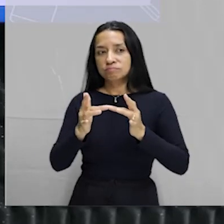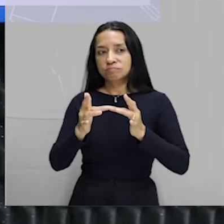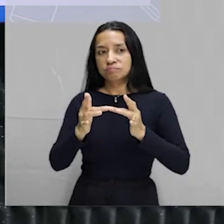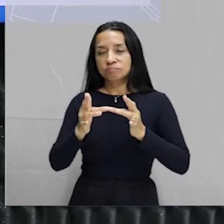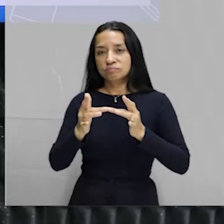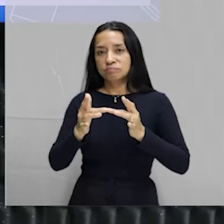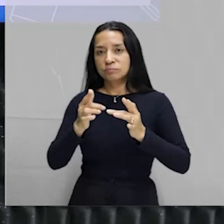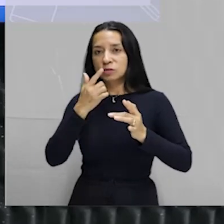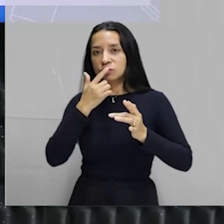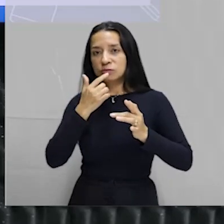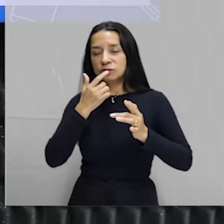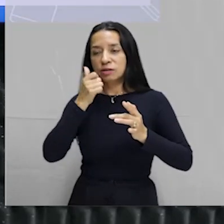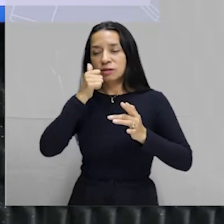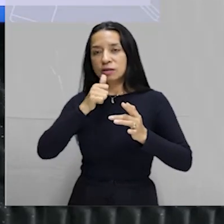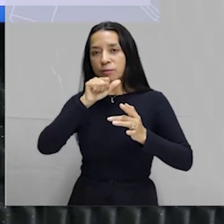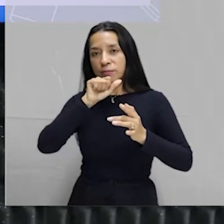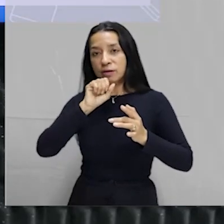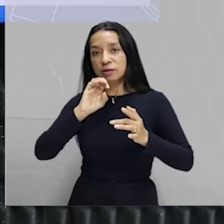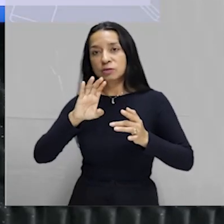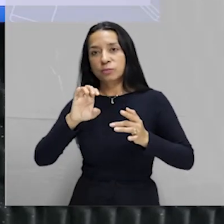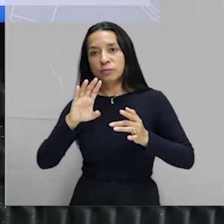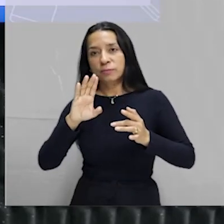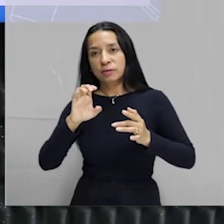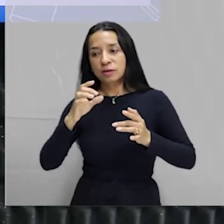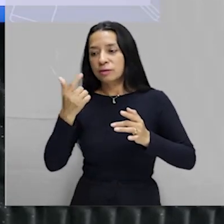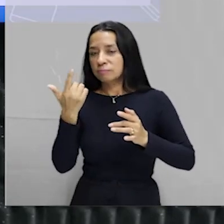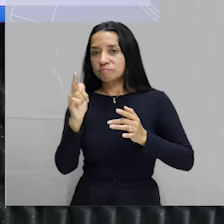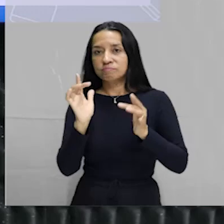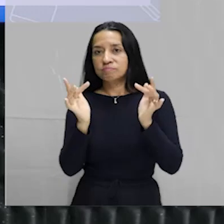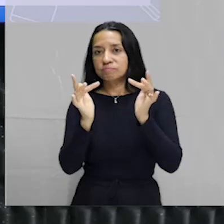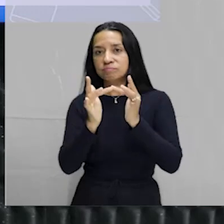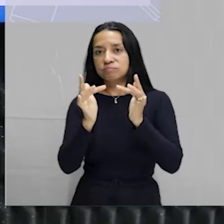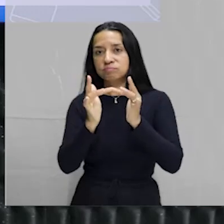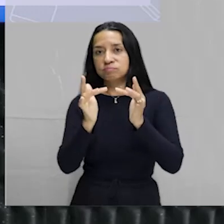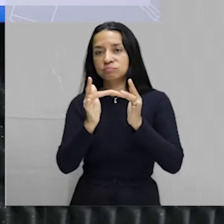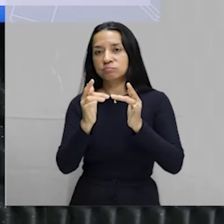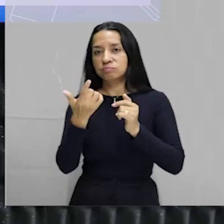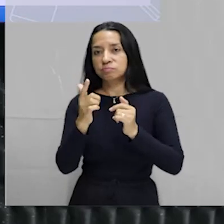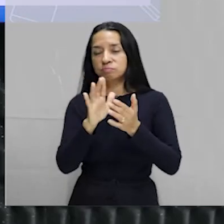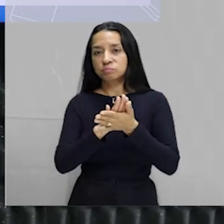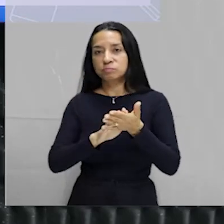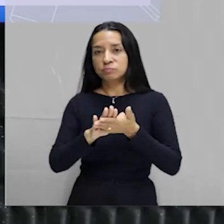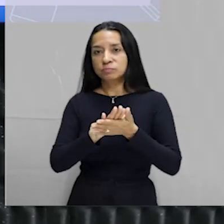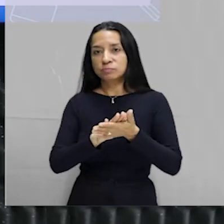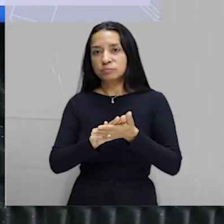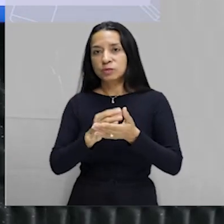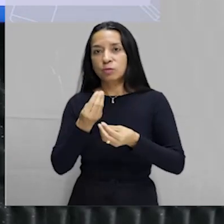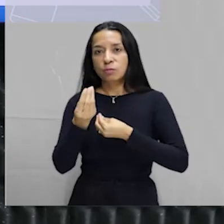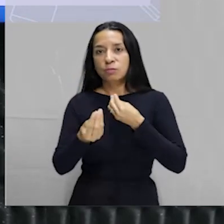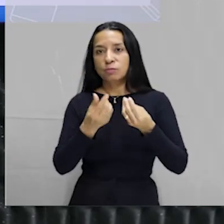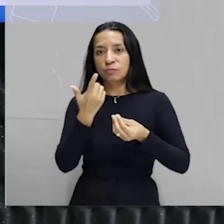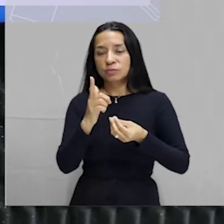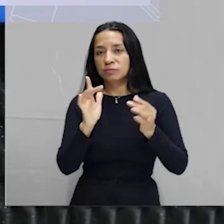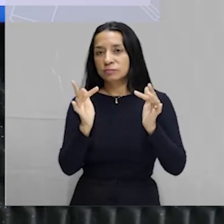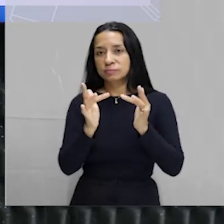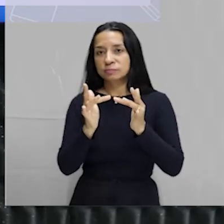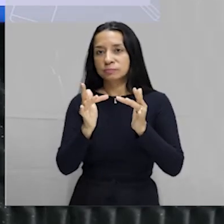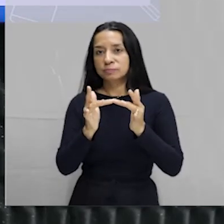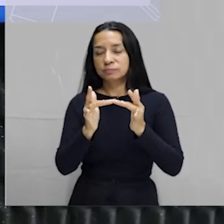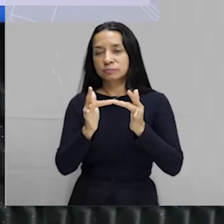o sangue da mãe com o sangue do bebê. Não existe contato entre o sangue da mãe com o sangue do bebê. Então, como não existe esse